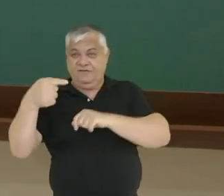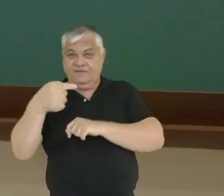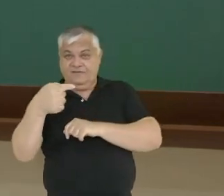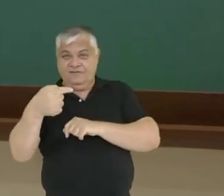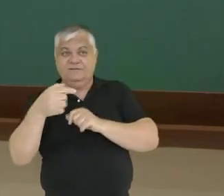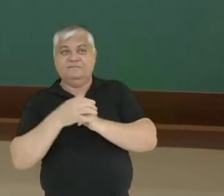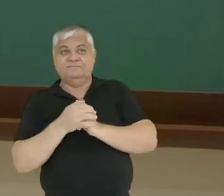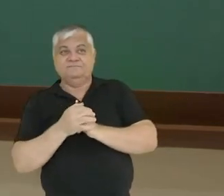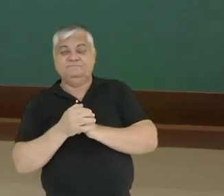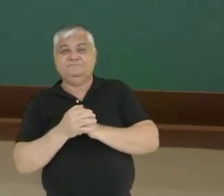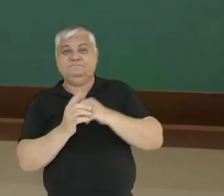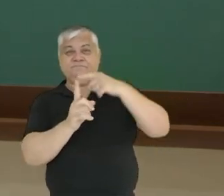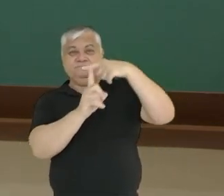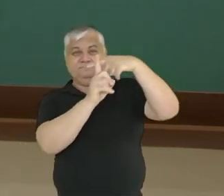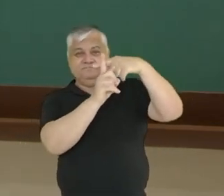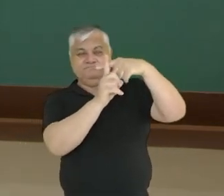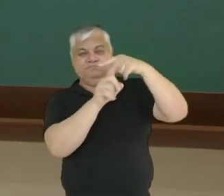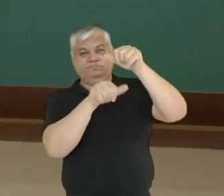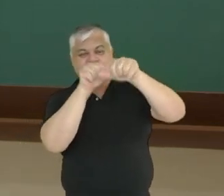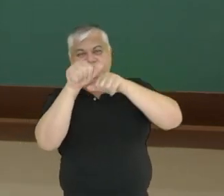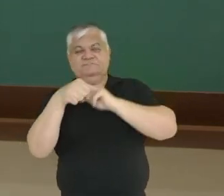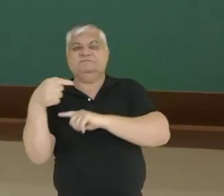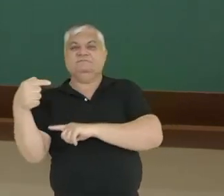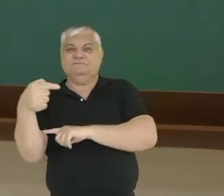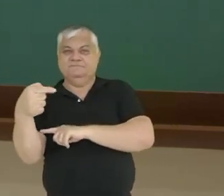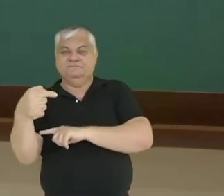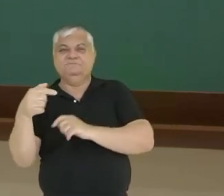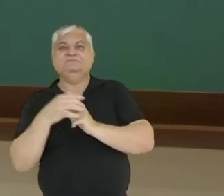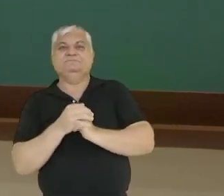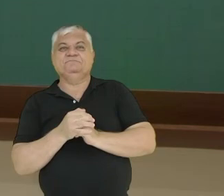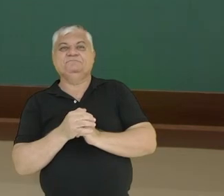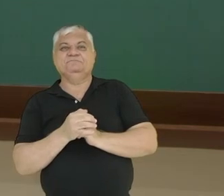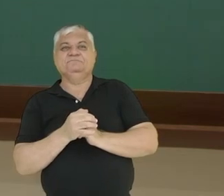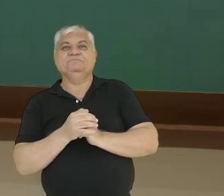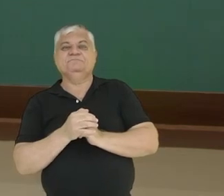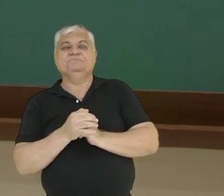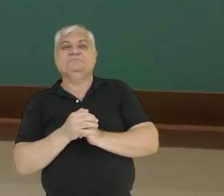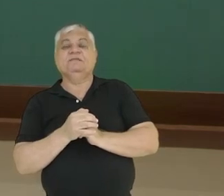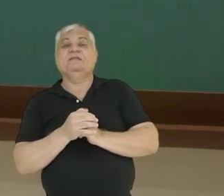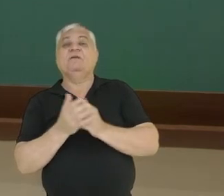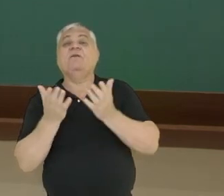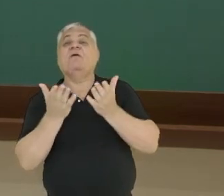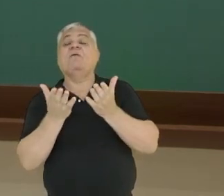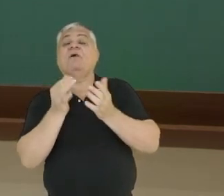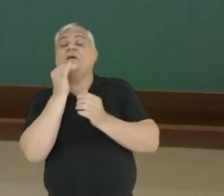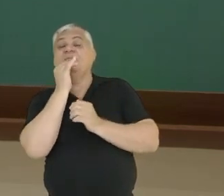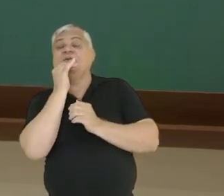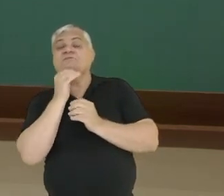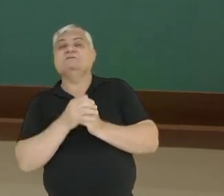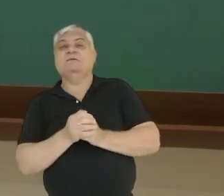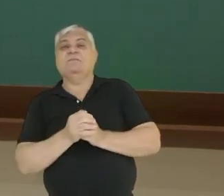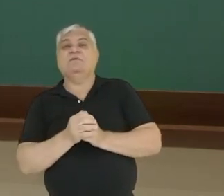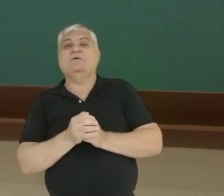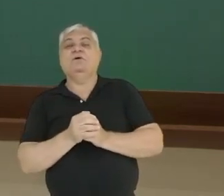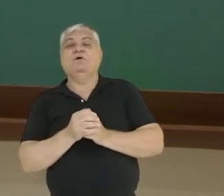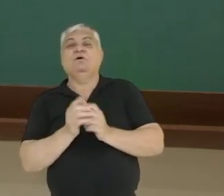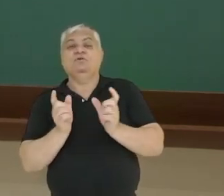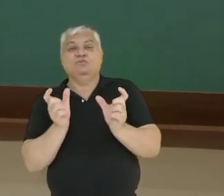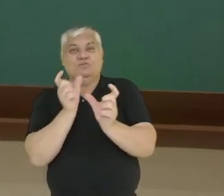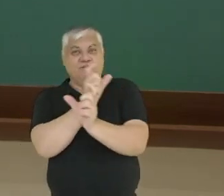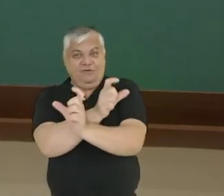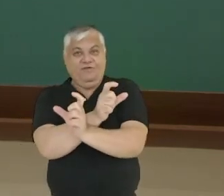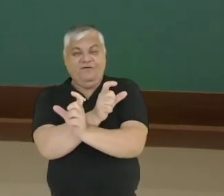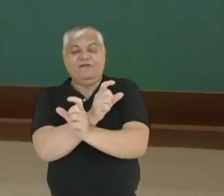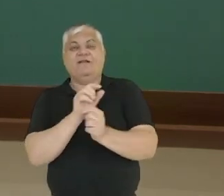estava somando, ele passou subtraindo. Agora, nós resolvemos a operação